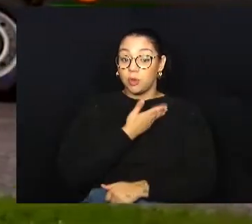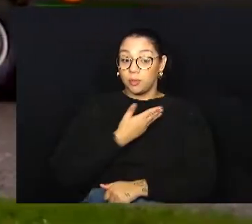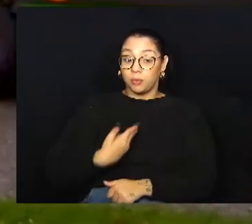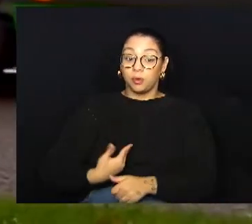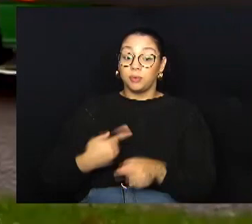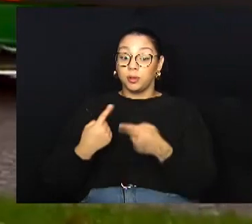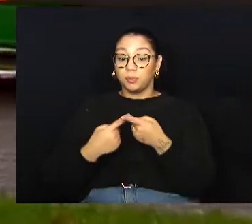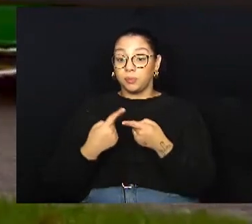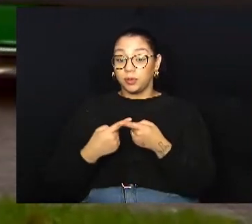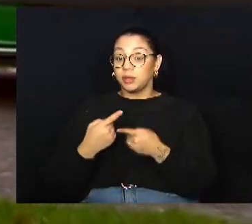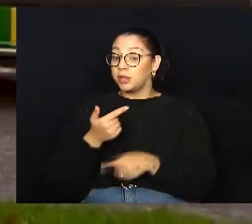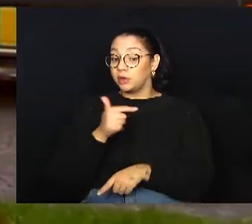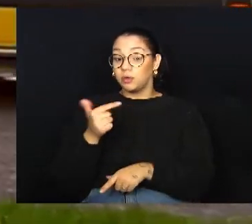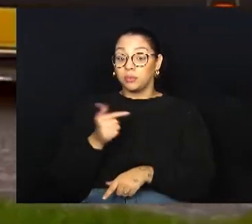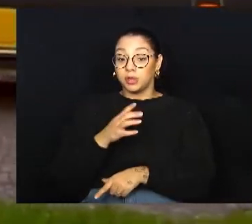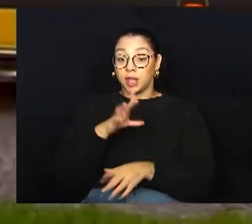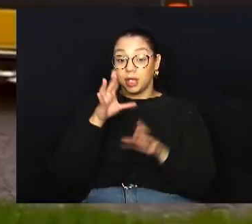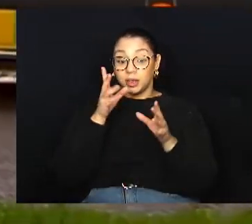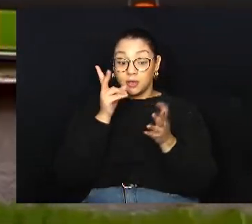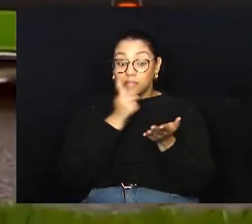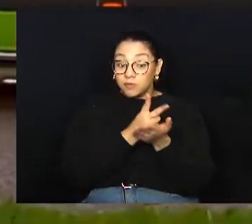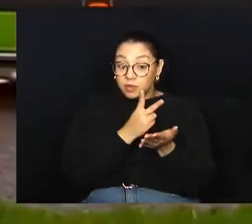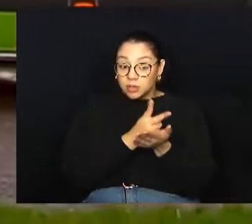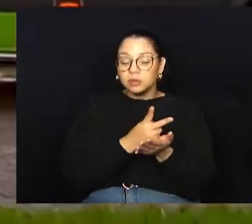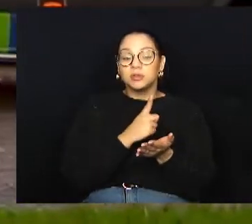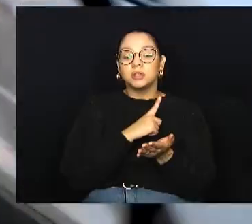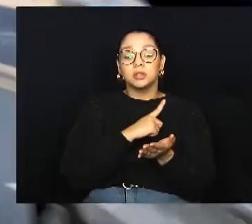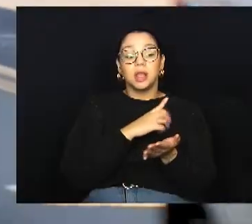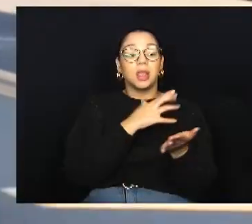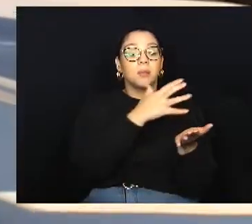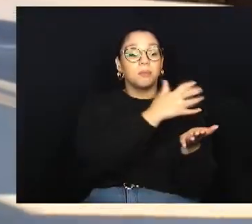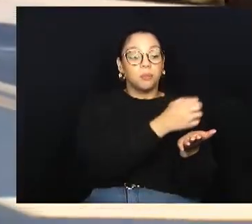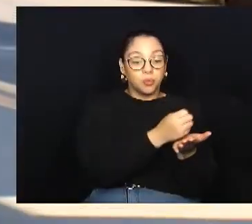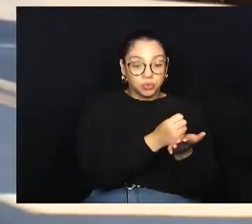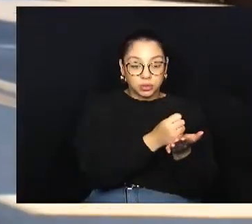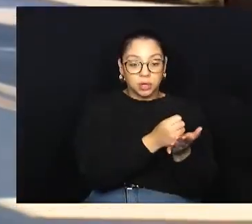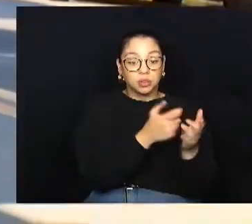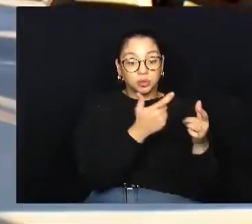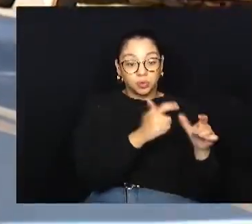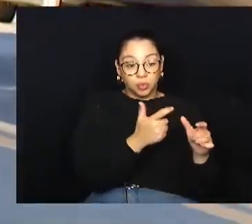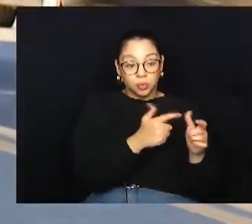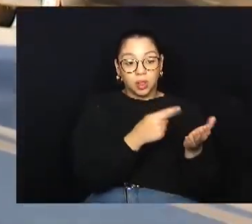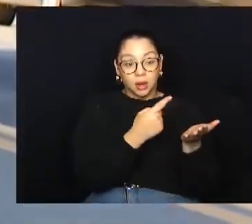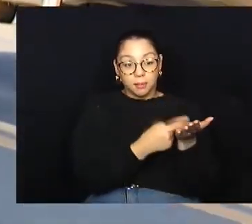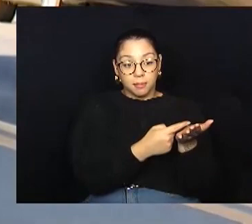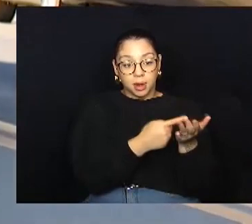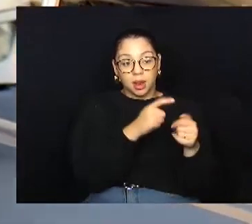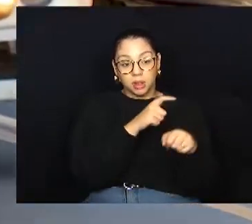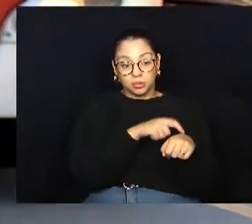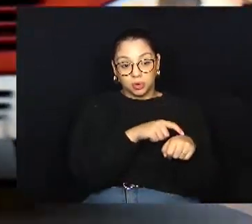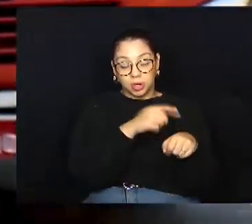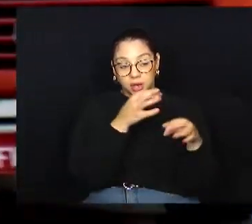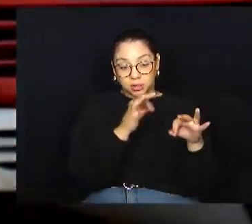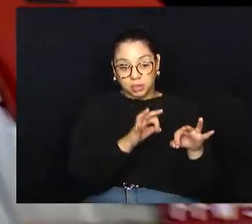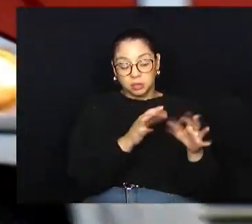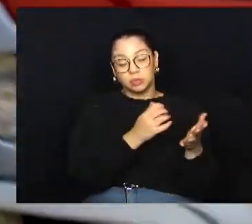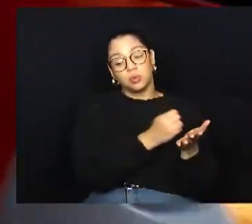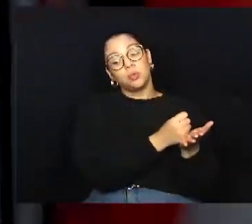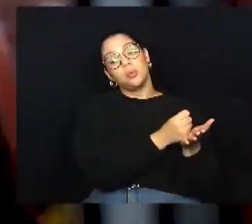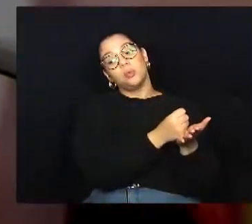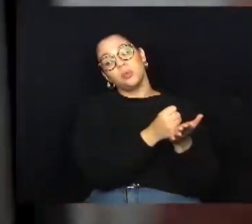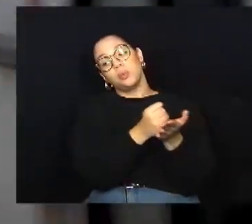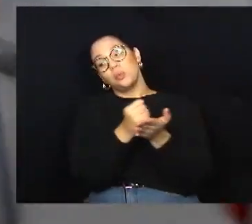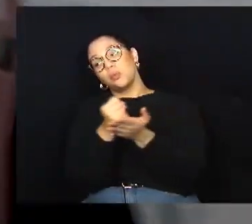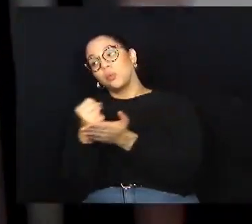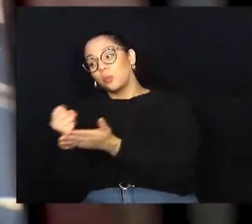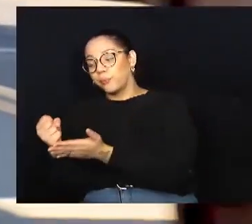têm itinerários fixos. Eles buscam o usuário no local e horário agendado e realizam o transporte até o